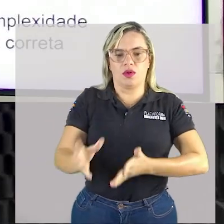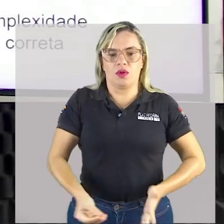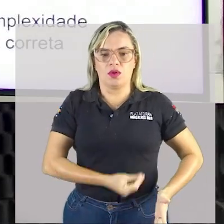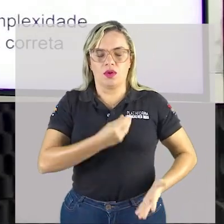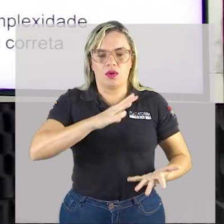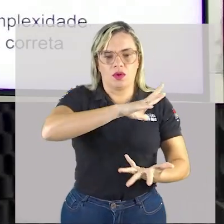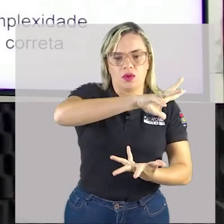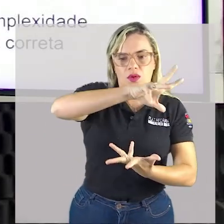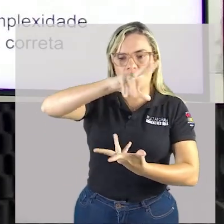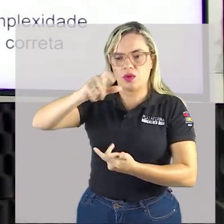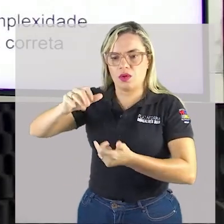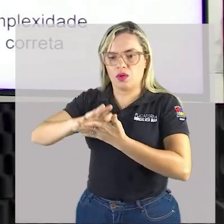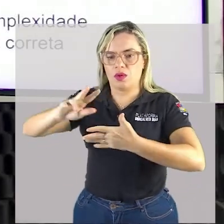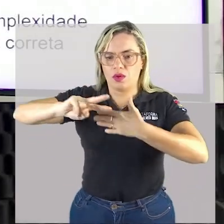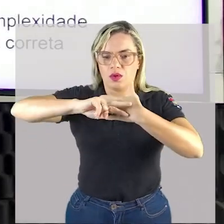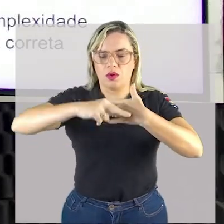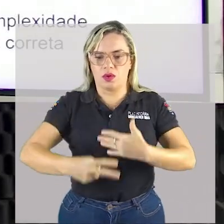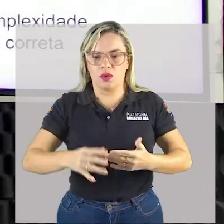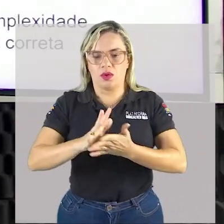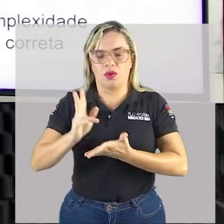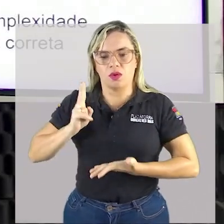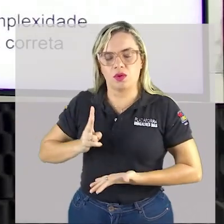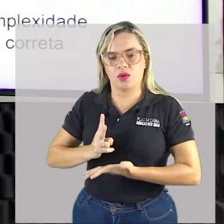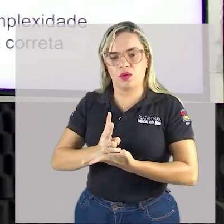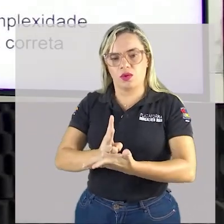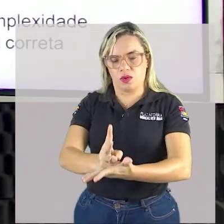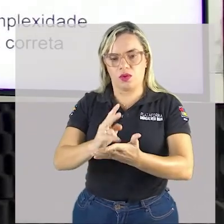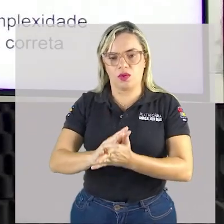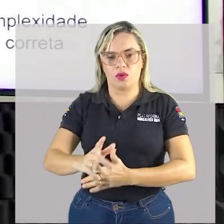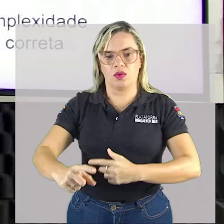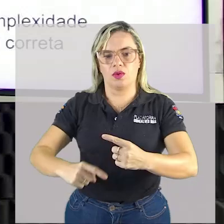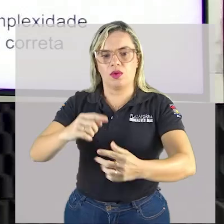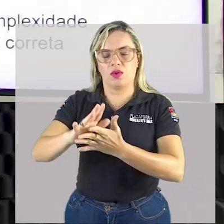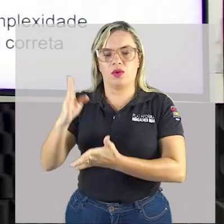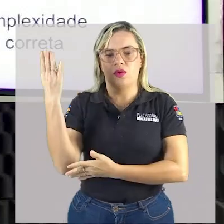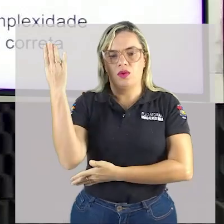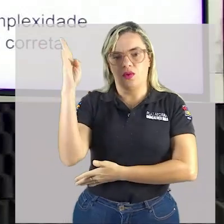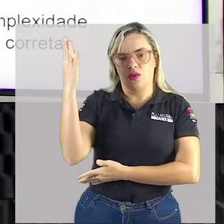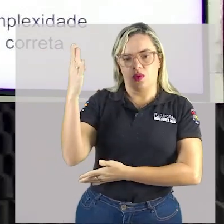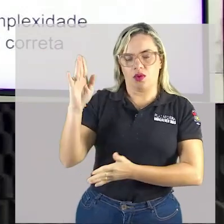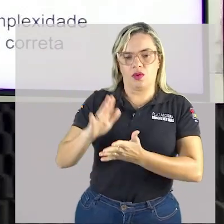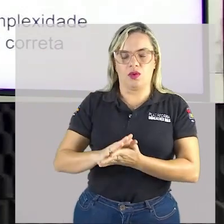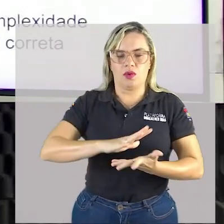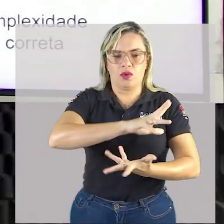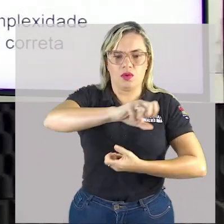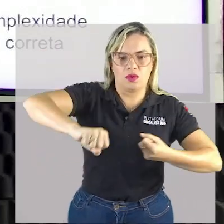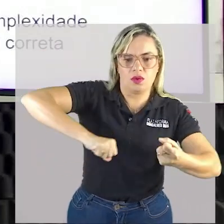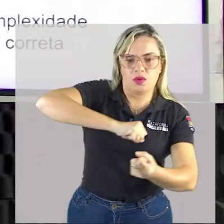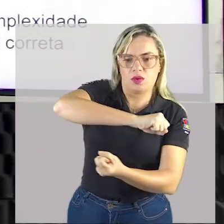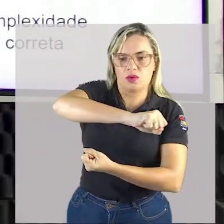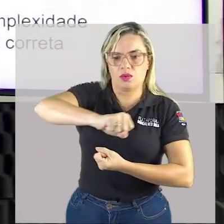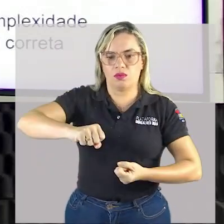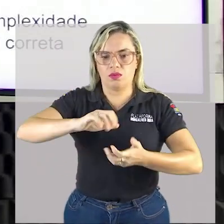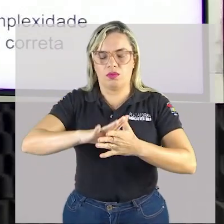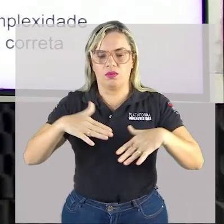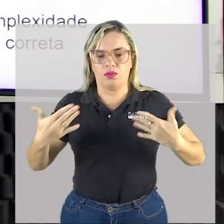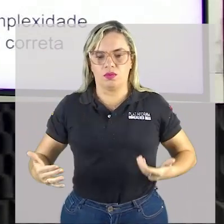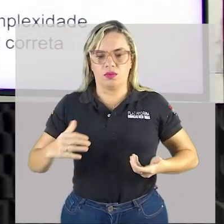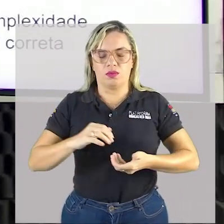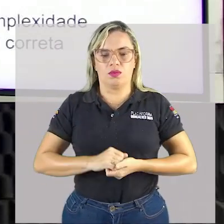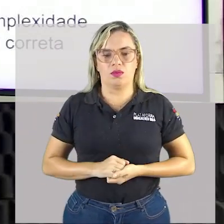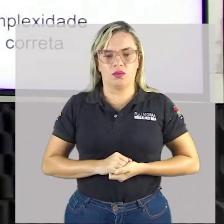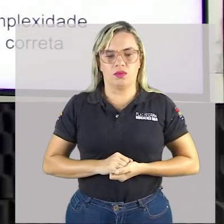Terra e, consequentemente, garantir a manutenção dos sistemas biológicos de forma sustentável.